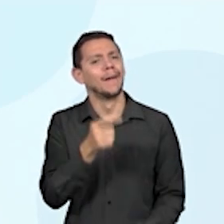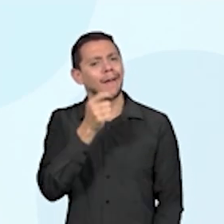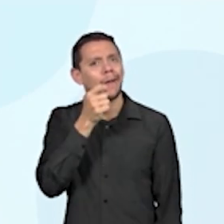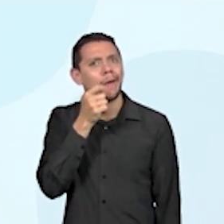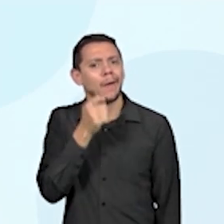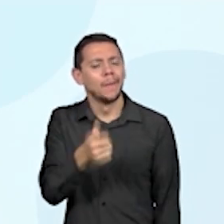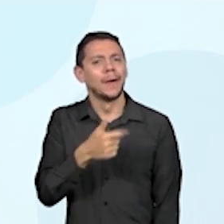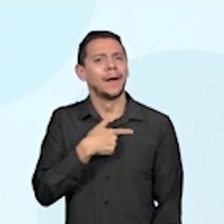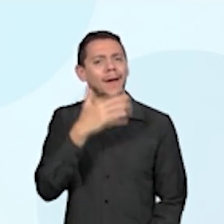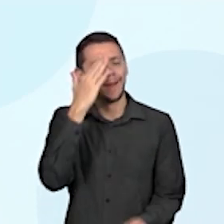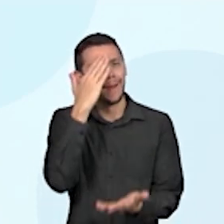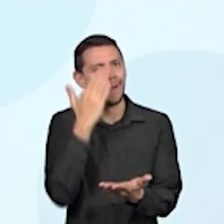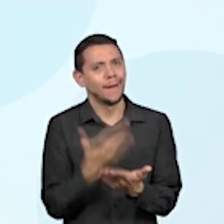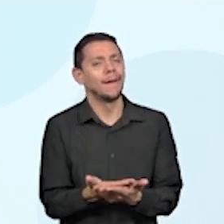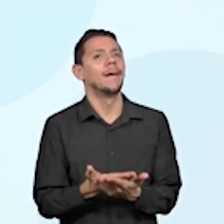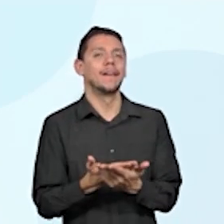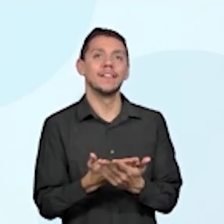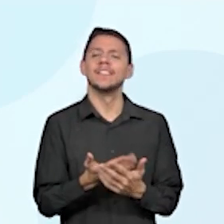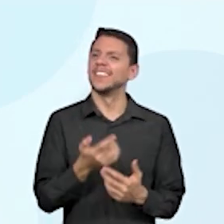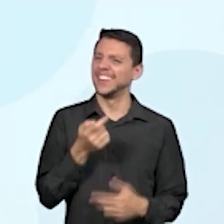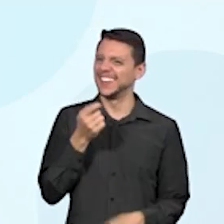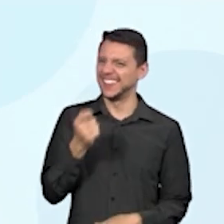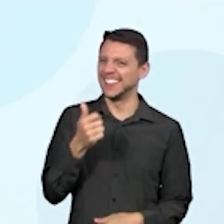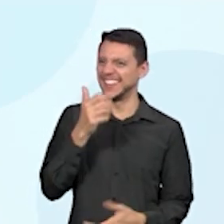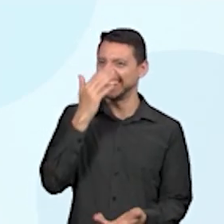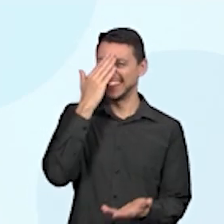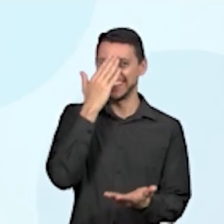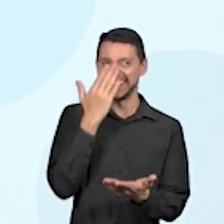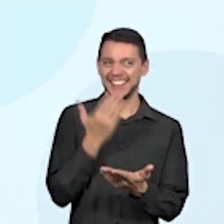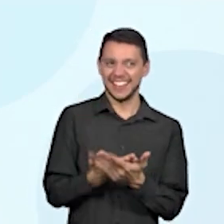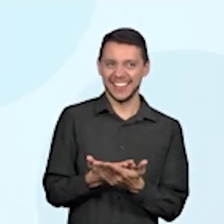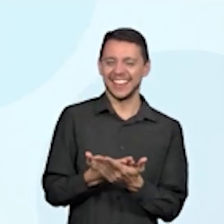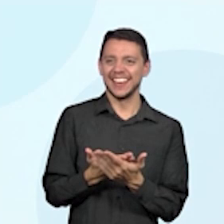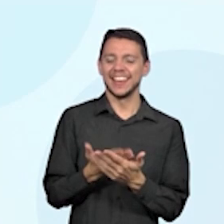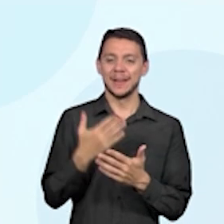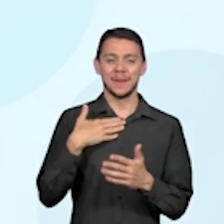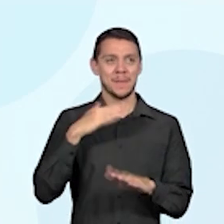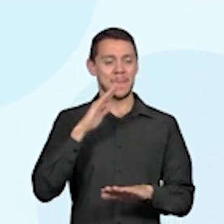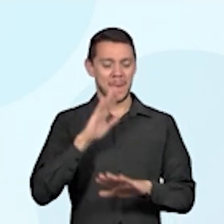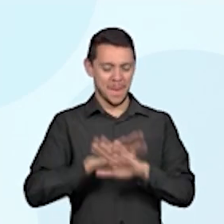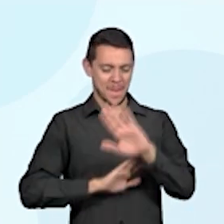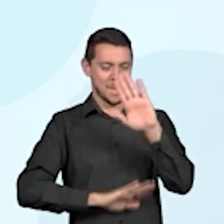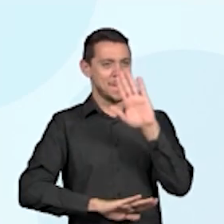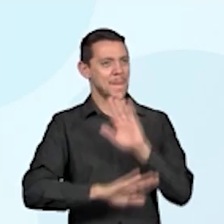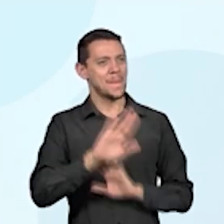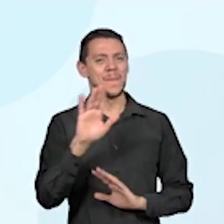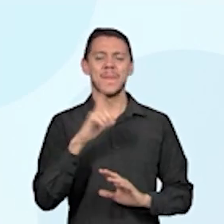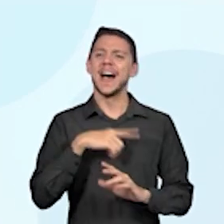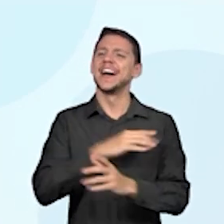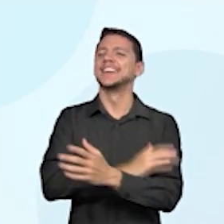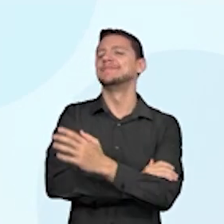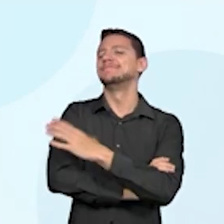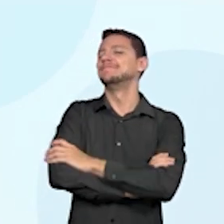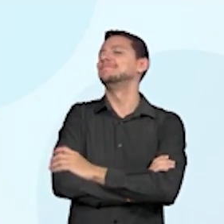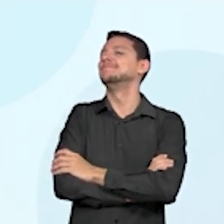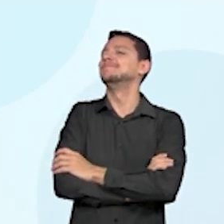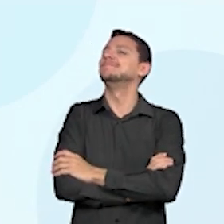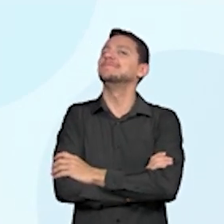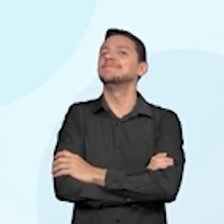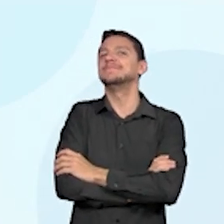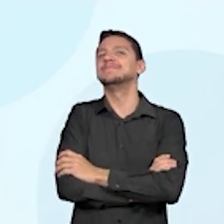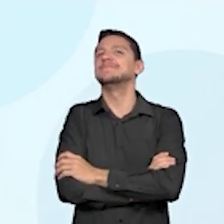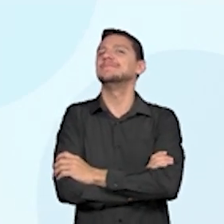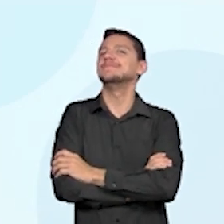pegou. Quase te peguei? Meus braços estão até cruzados. A